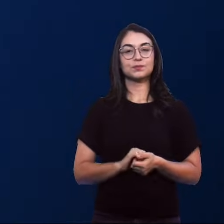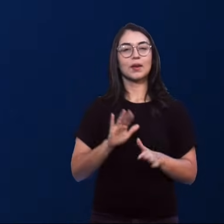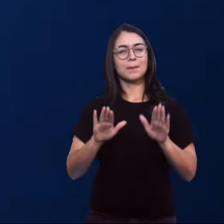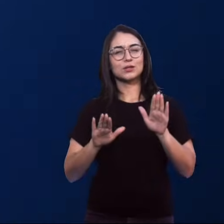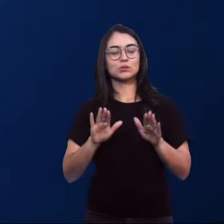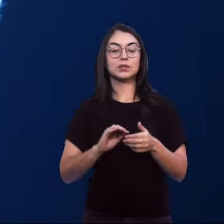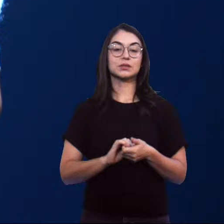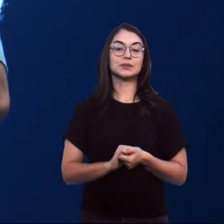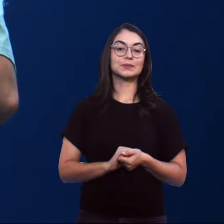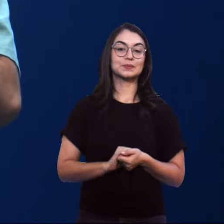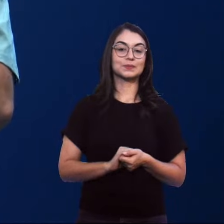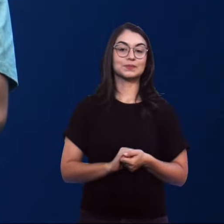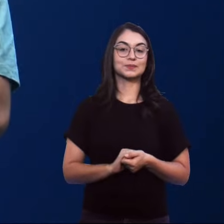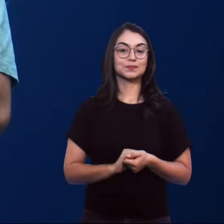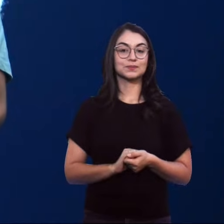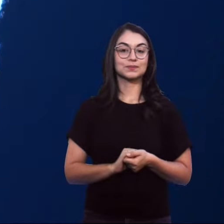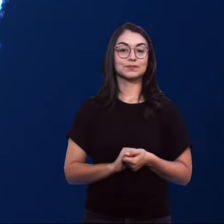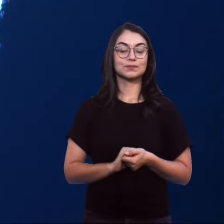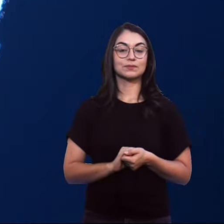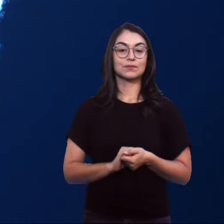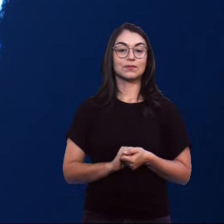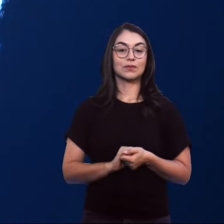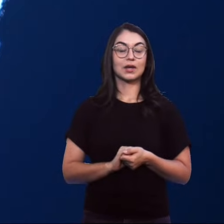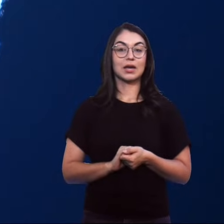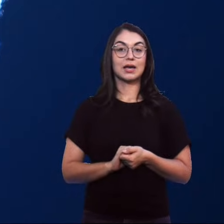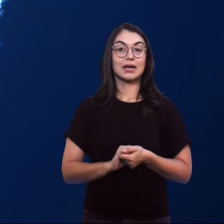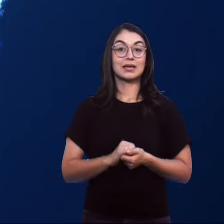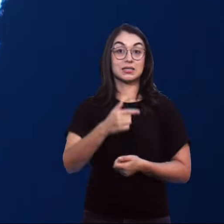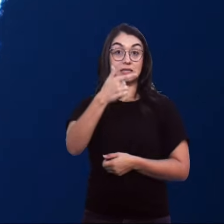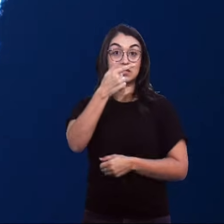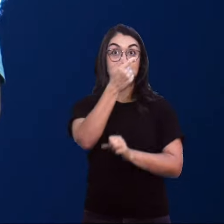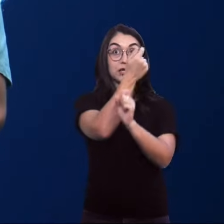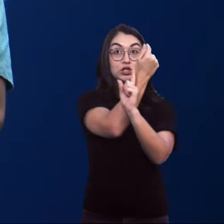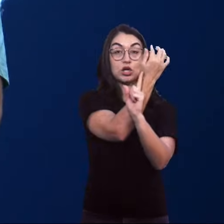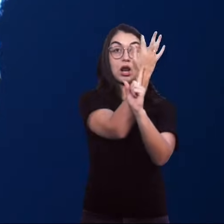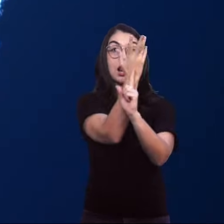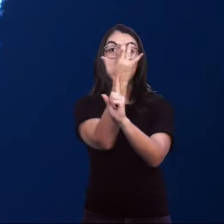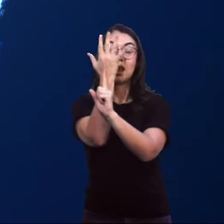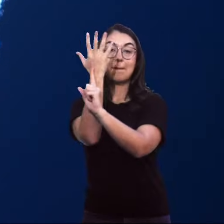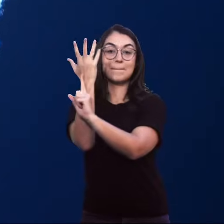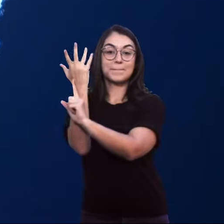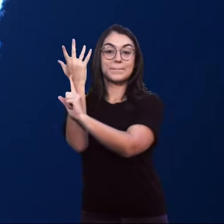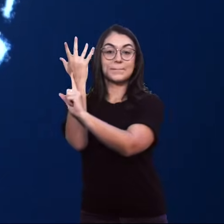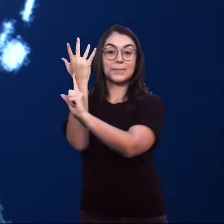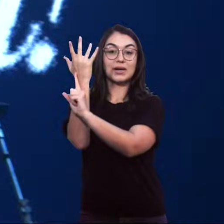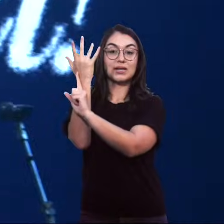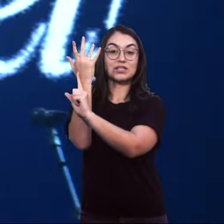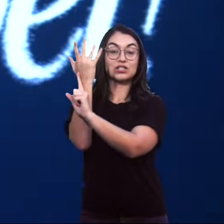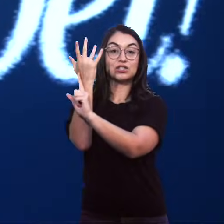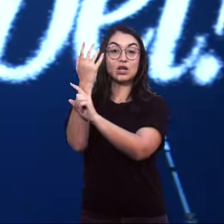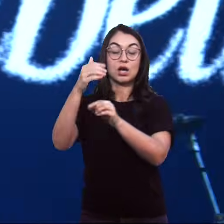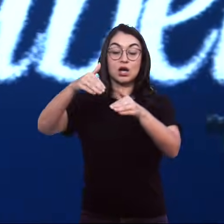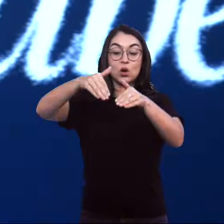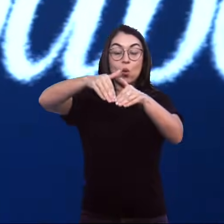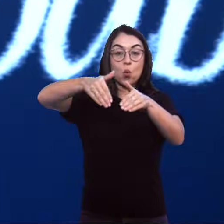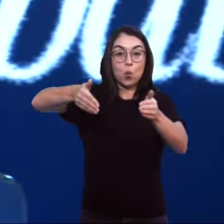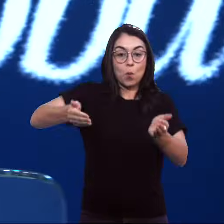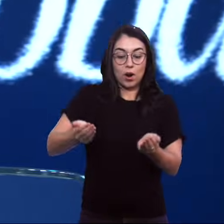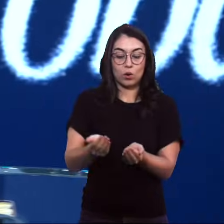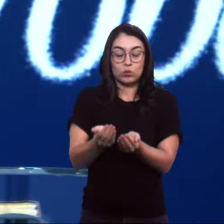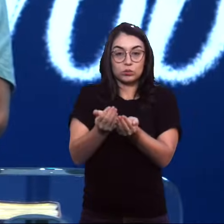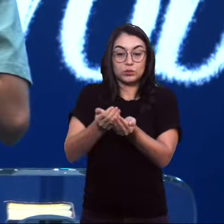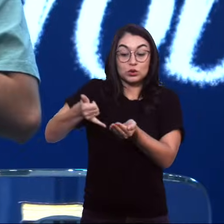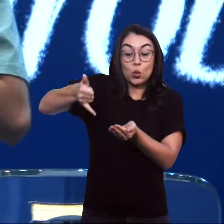isso. E essas 7 lamparinas eram abastecidas por um azeite dourado,